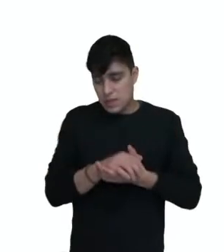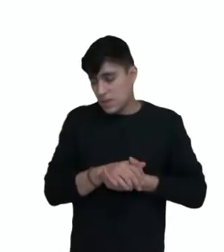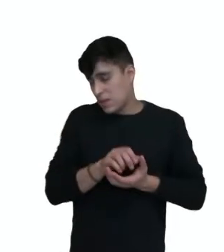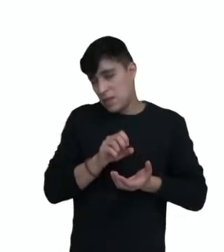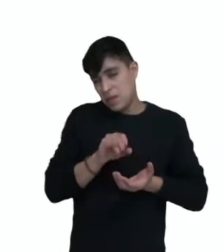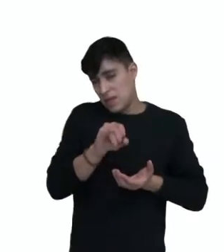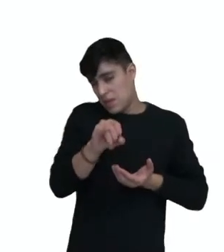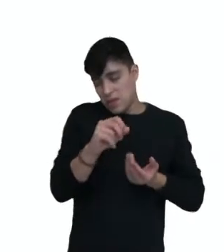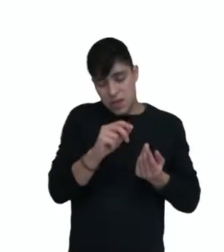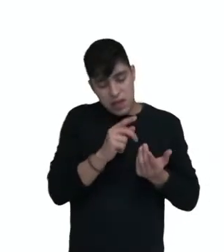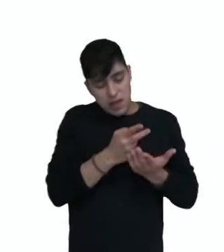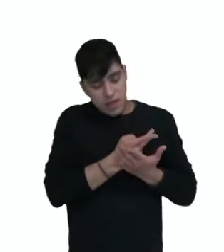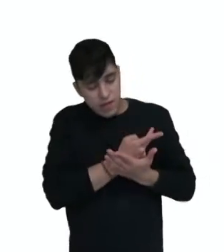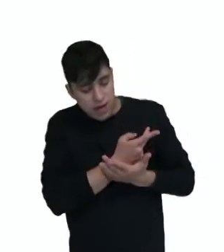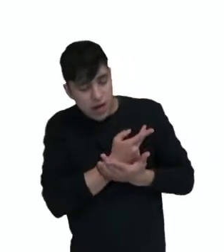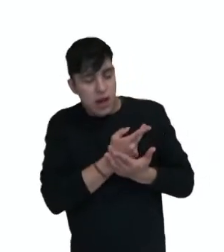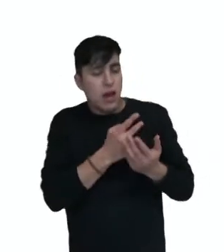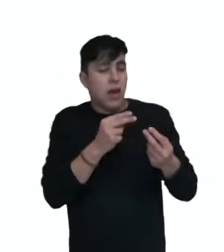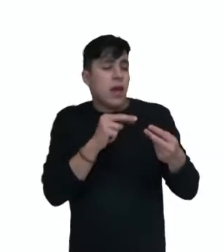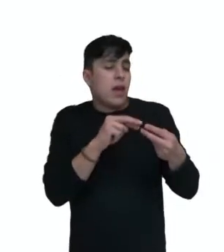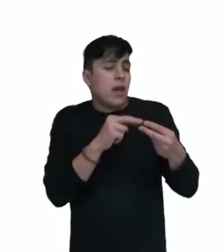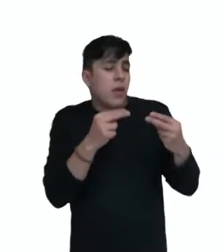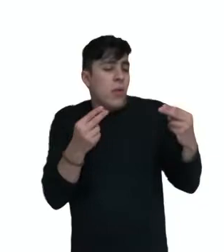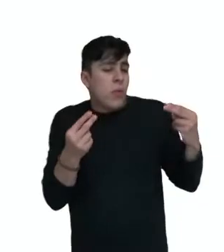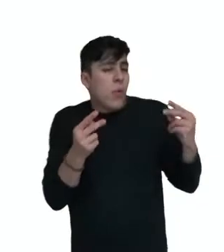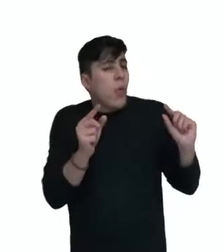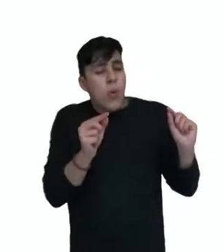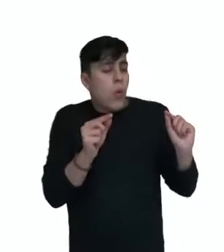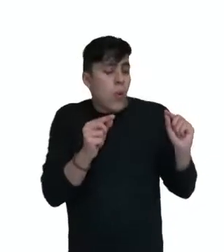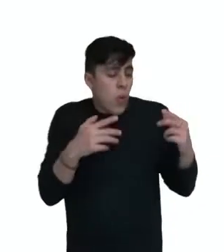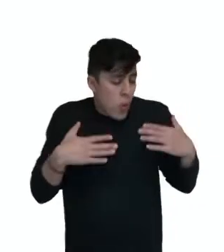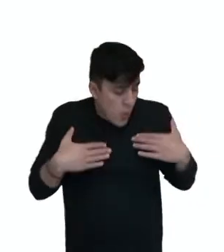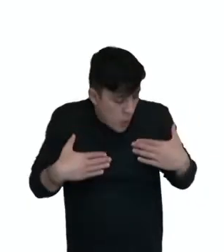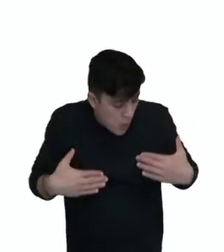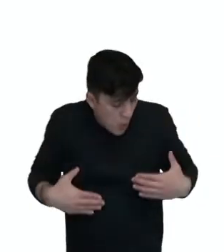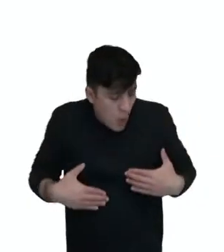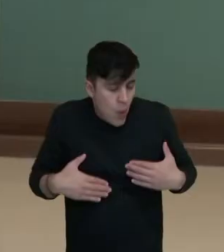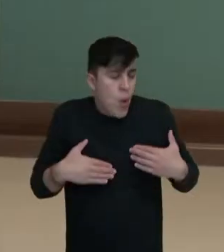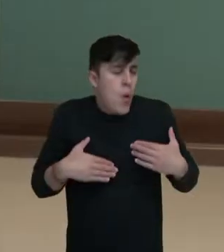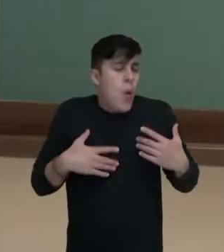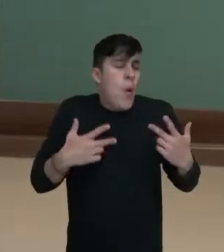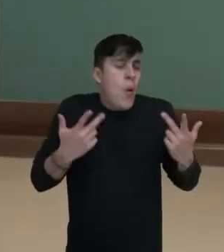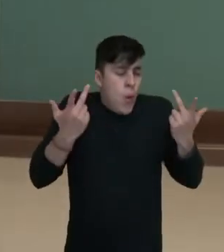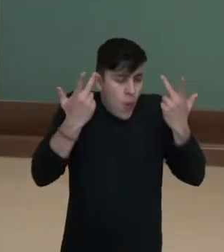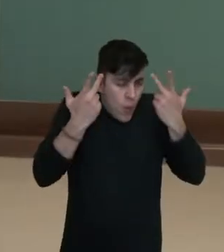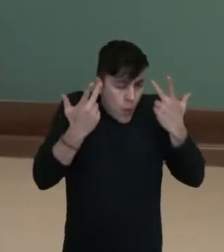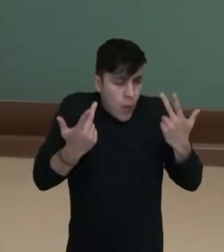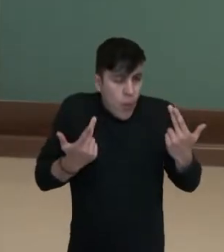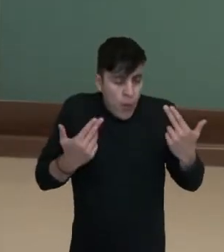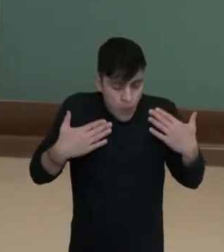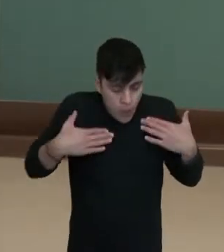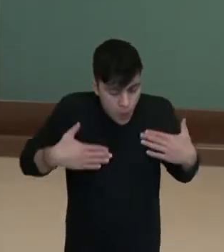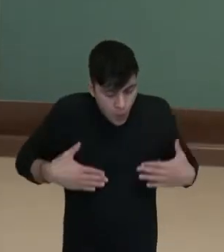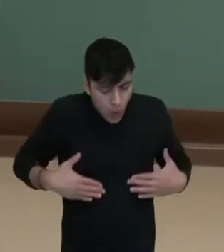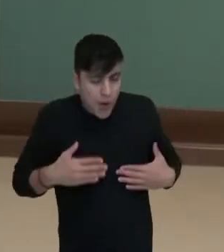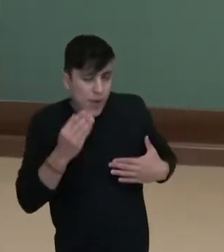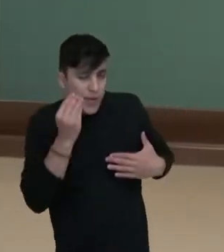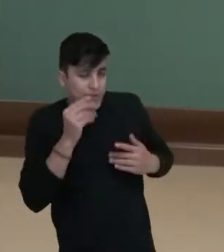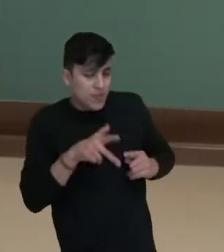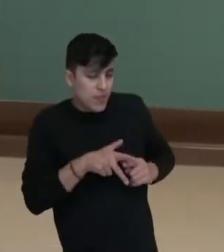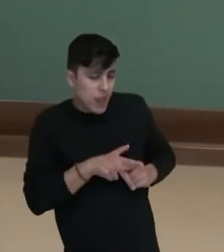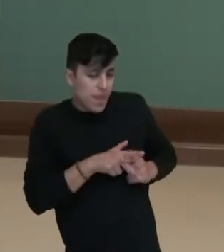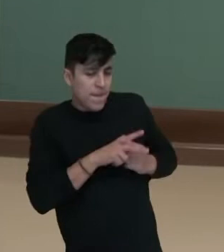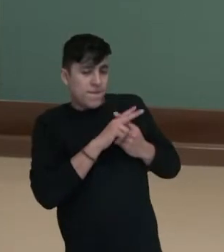for um erro genético em uma célula do corpo, né, uma célula normal, o próprio corpo dá um jeito de